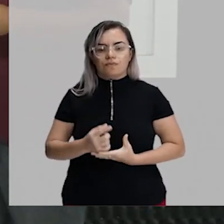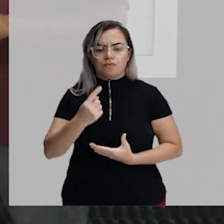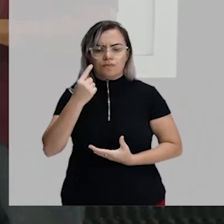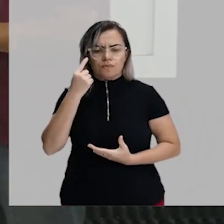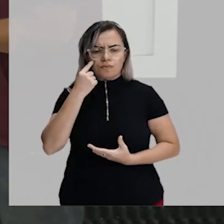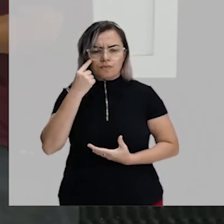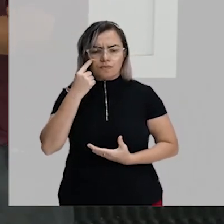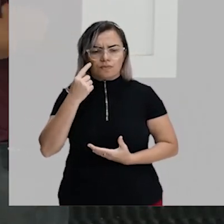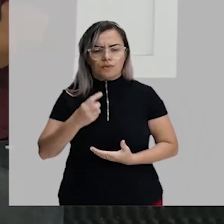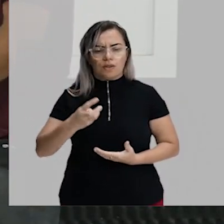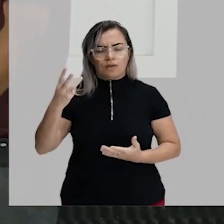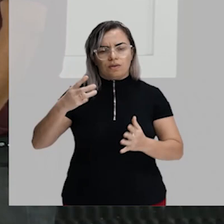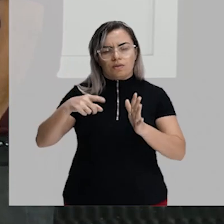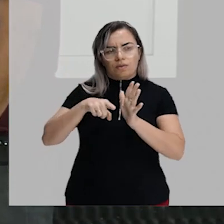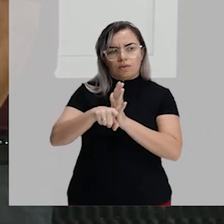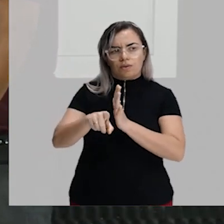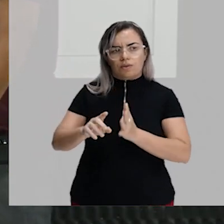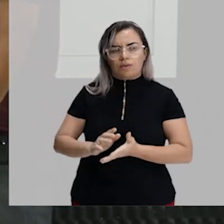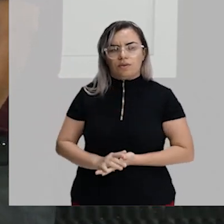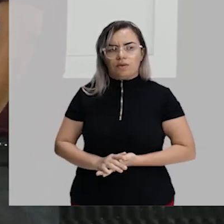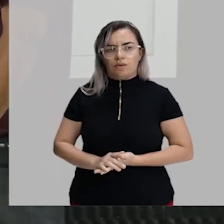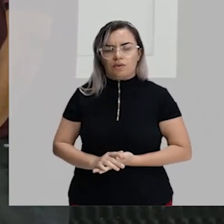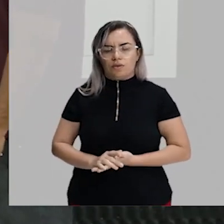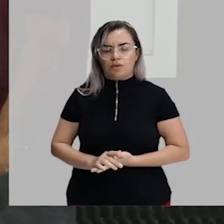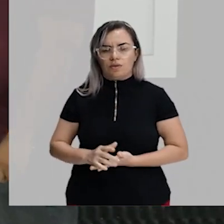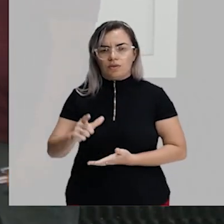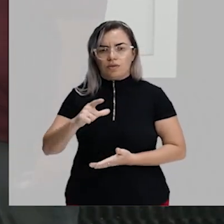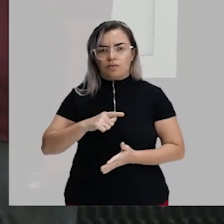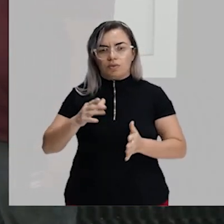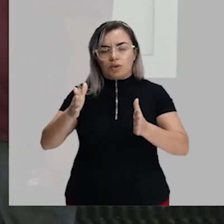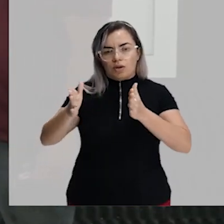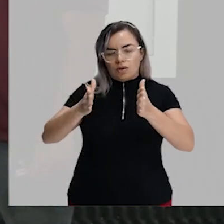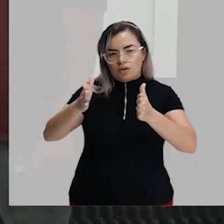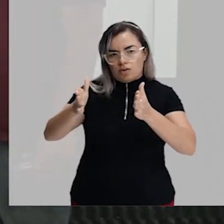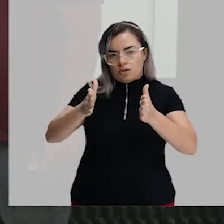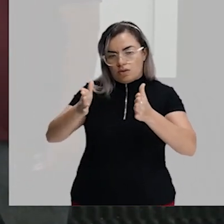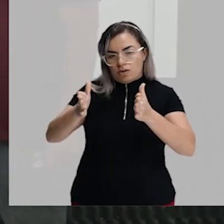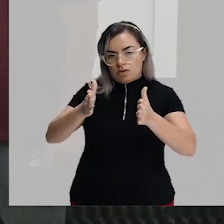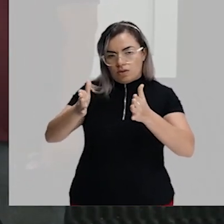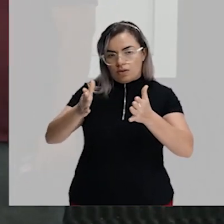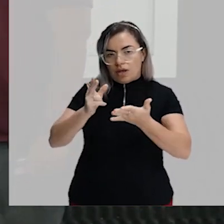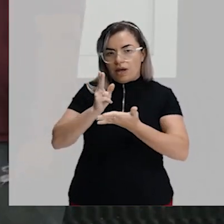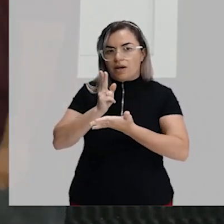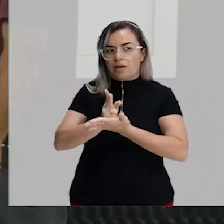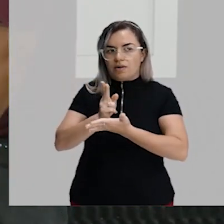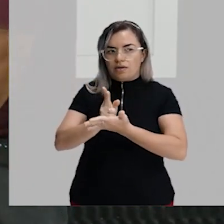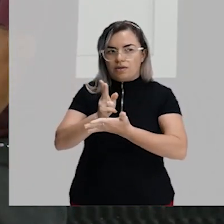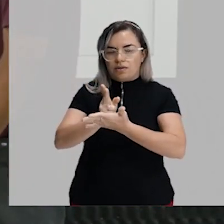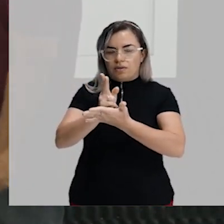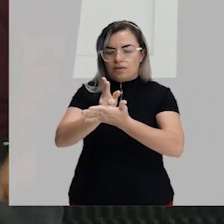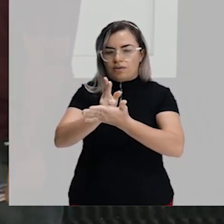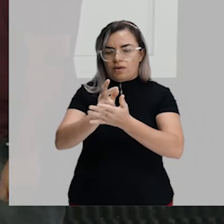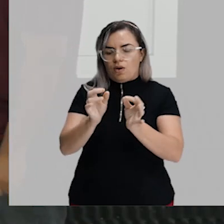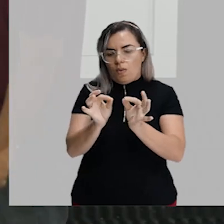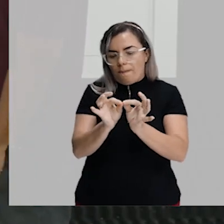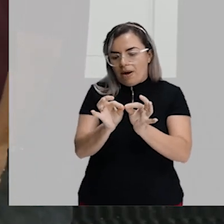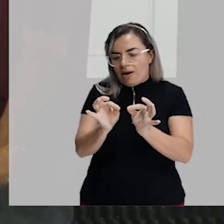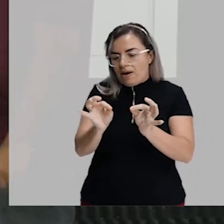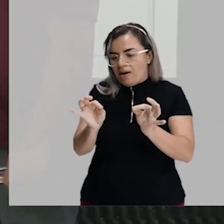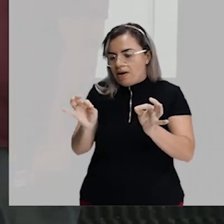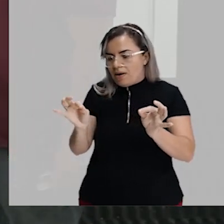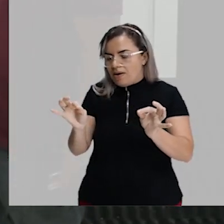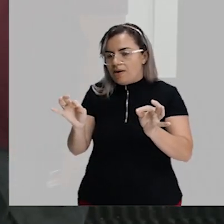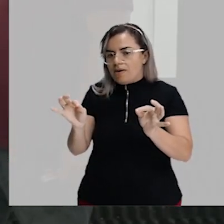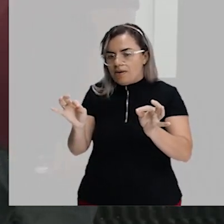que nós temos dois intervalos em que ele é constante, ou seja, ele é uma reta